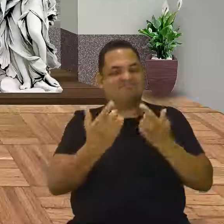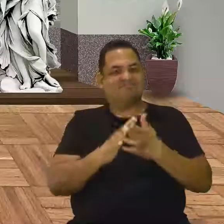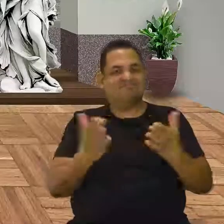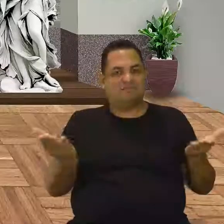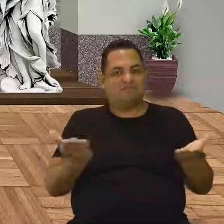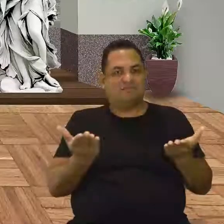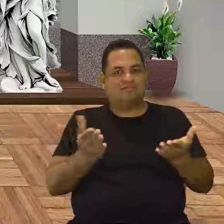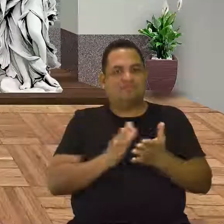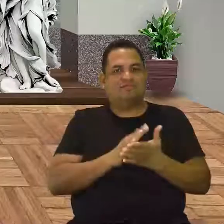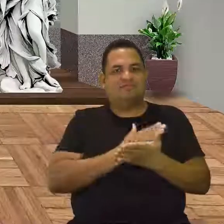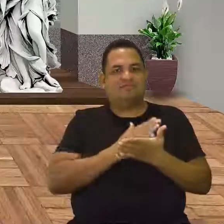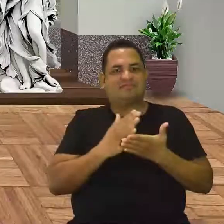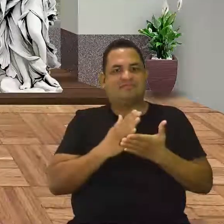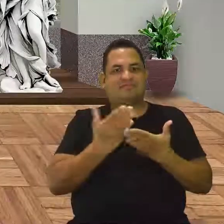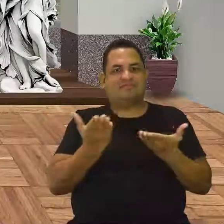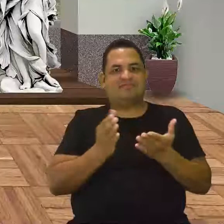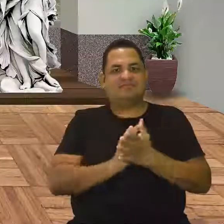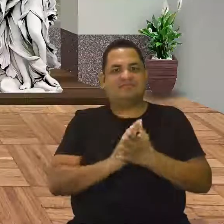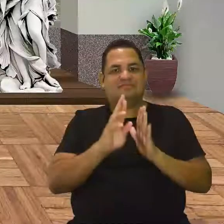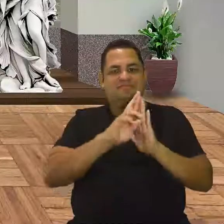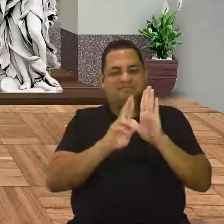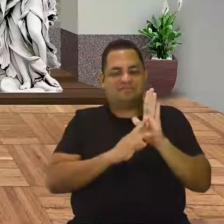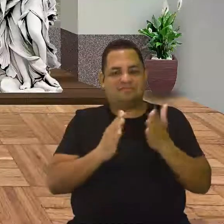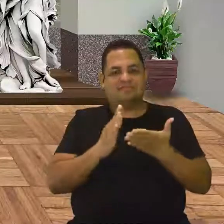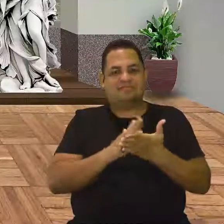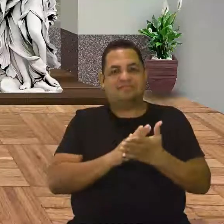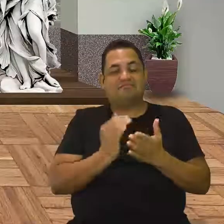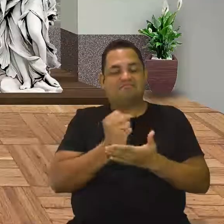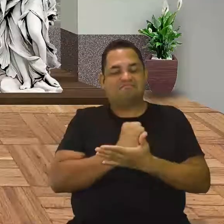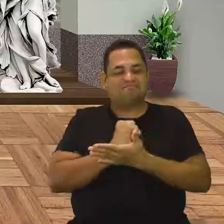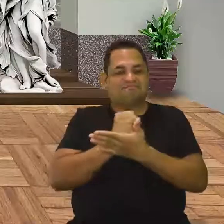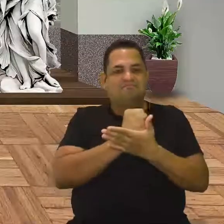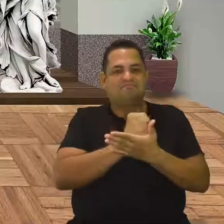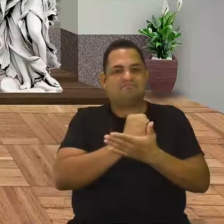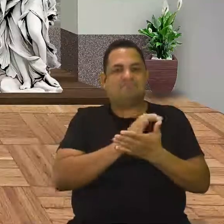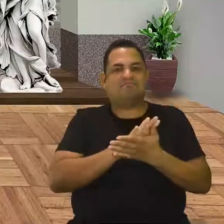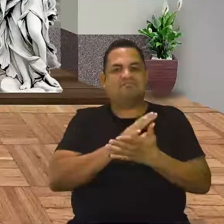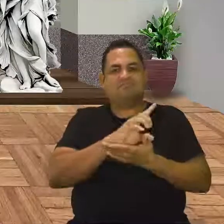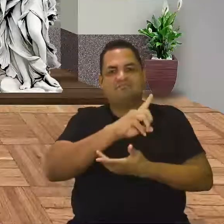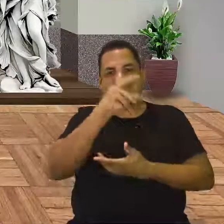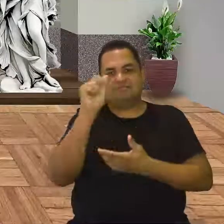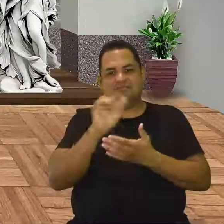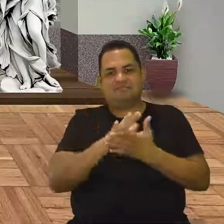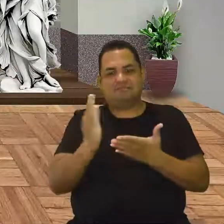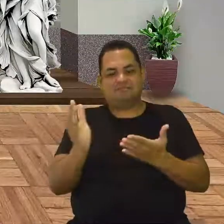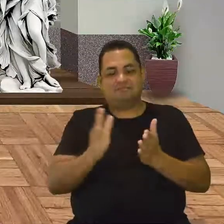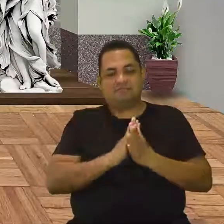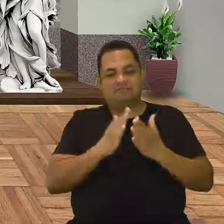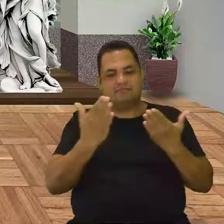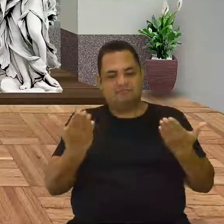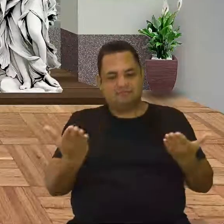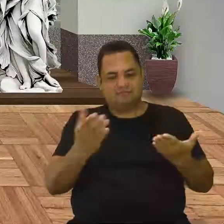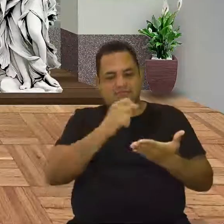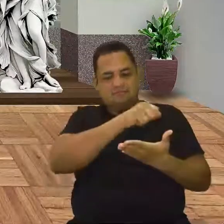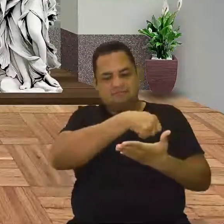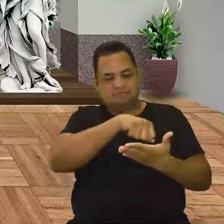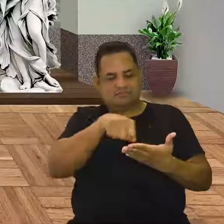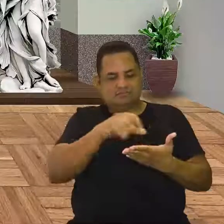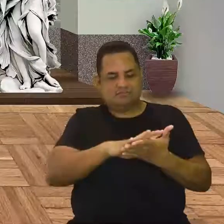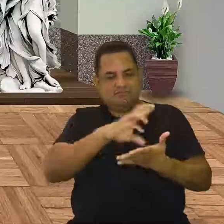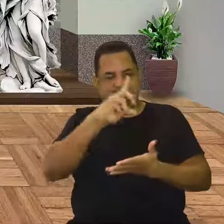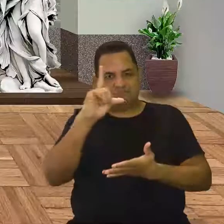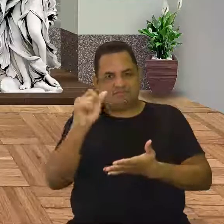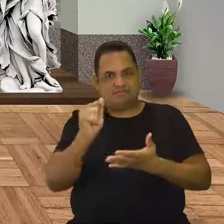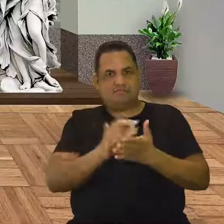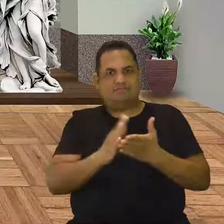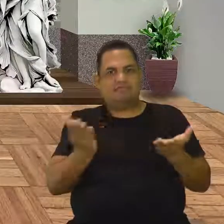Então, vamos começar aquela nossa regra básica do dia. Como é que é? Abre o teu caderno, coloque a data de hoje